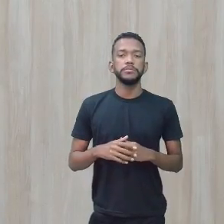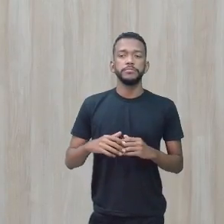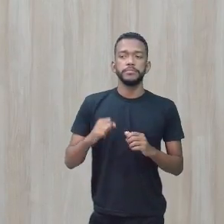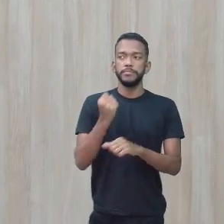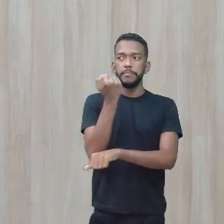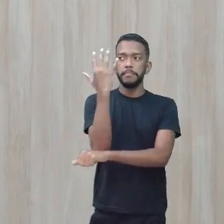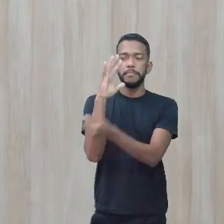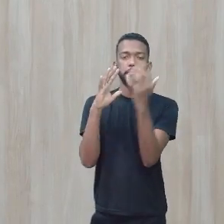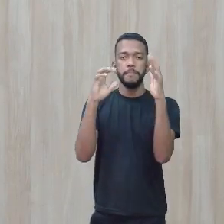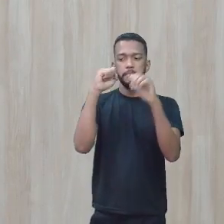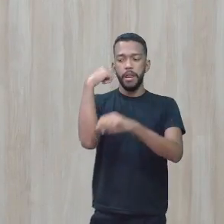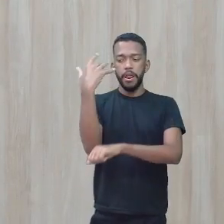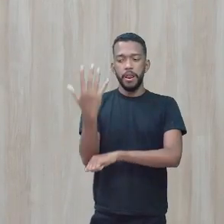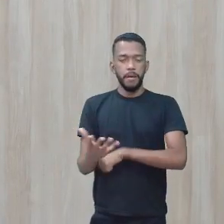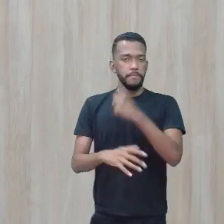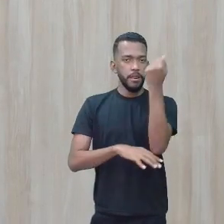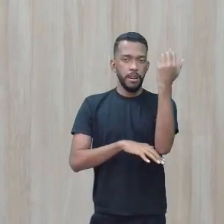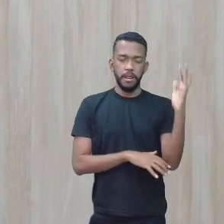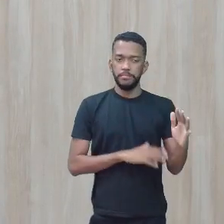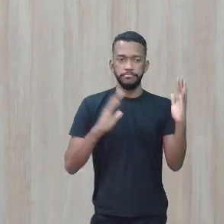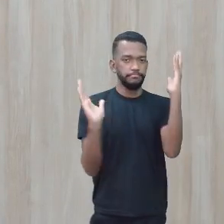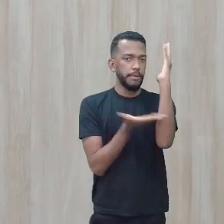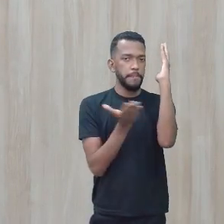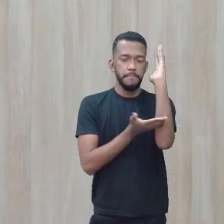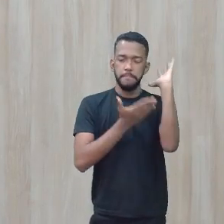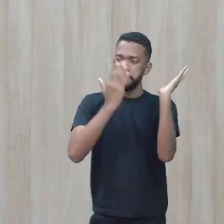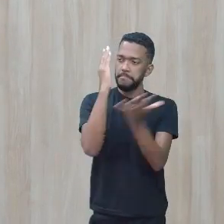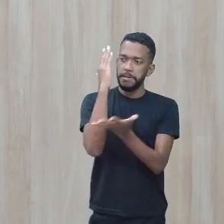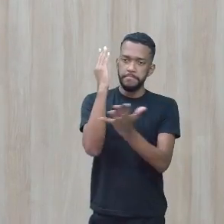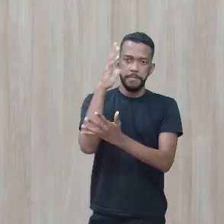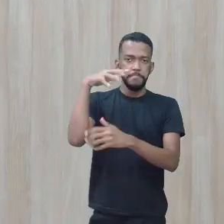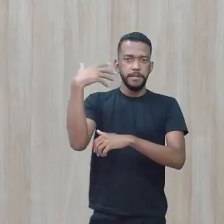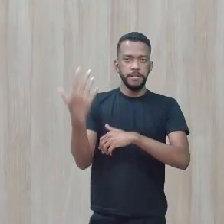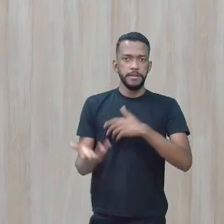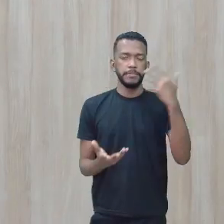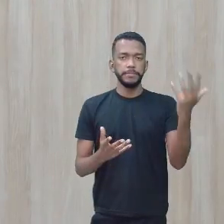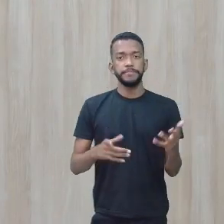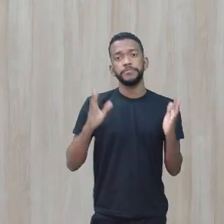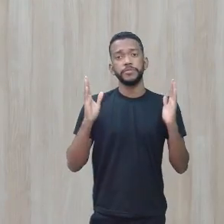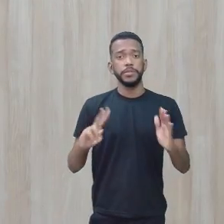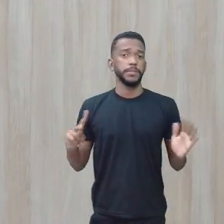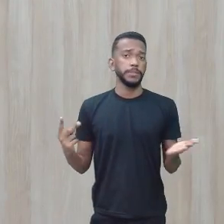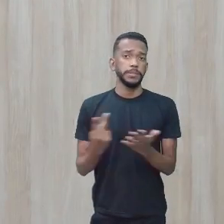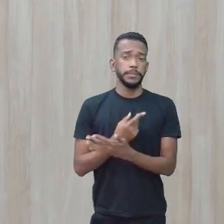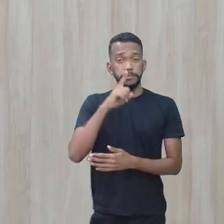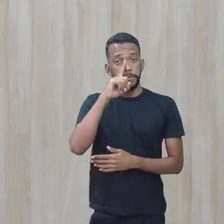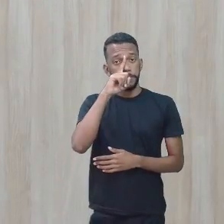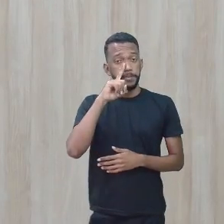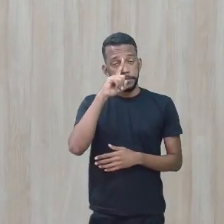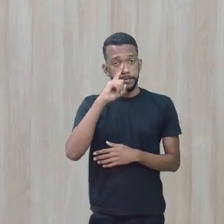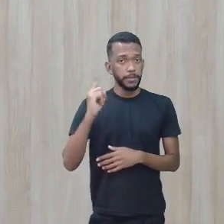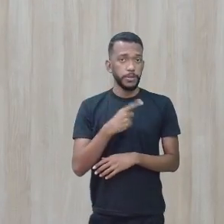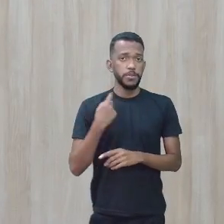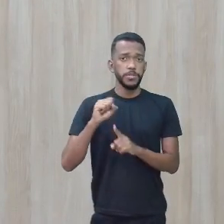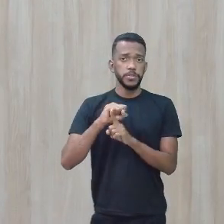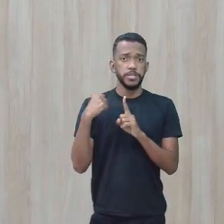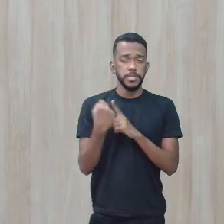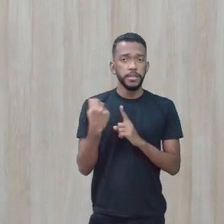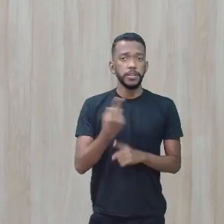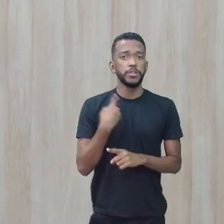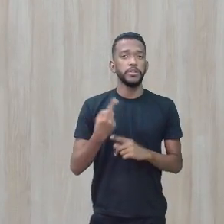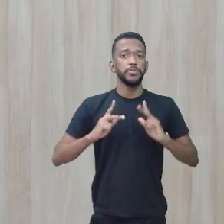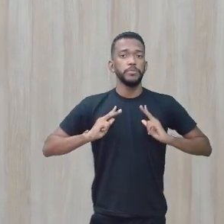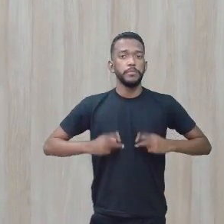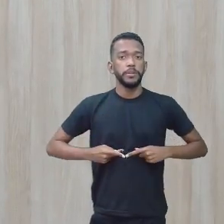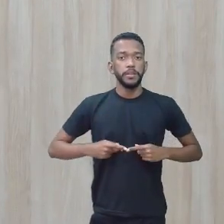poluindo, estava trazendo prejuízos, né, para a nossa sociedade, para a nossa humanidade como um